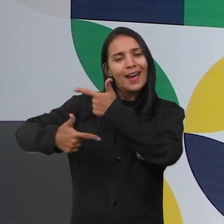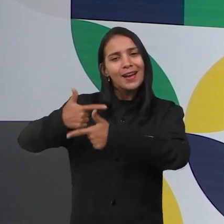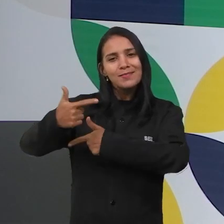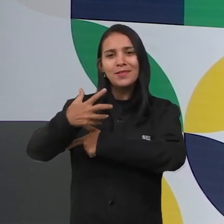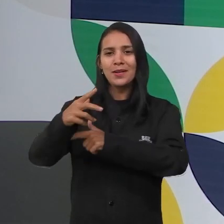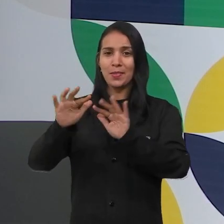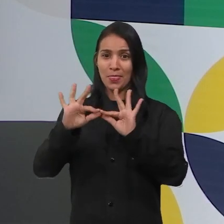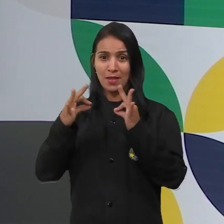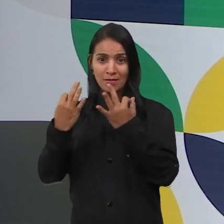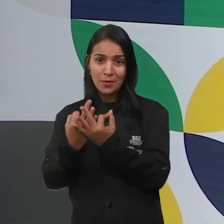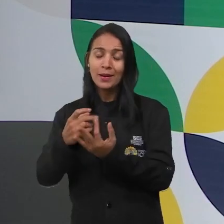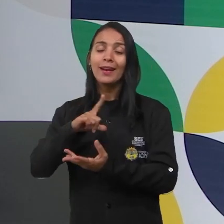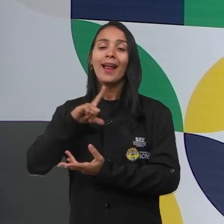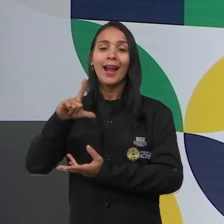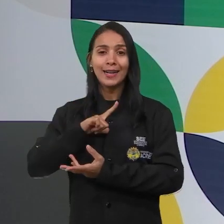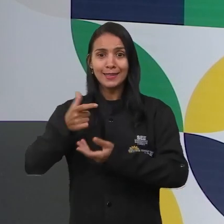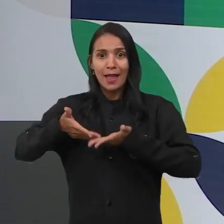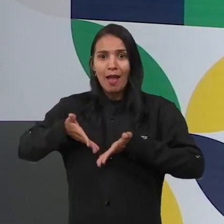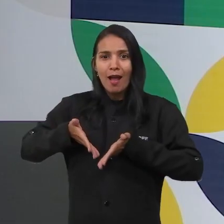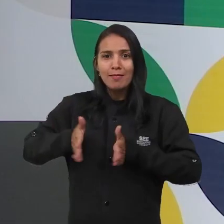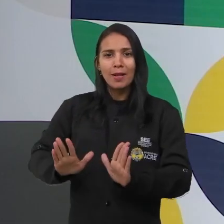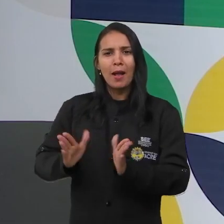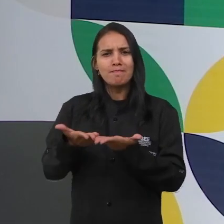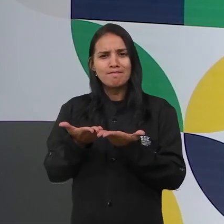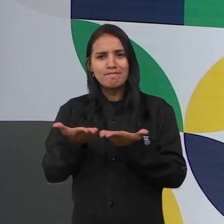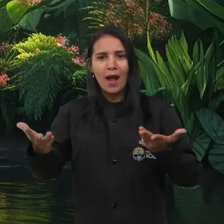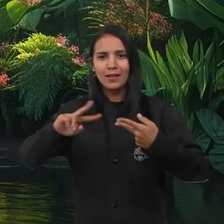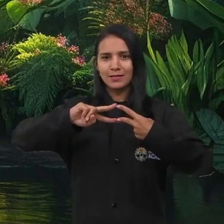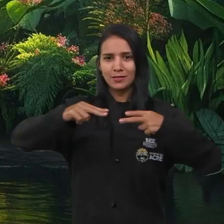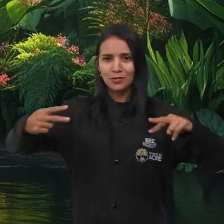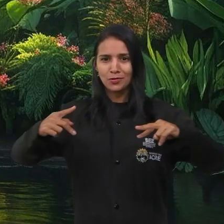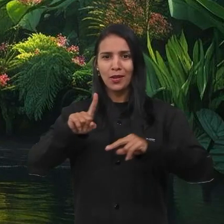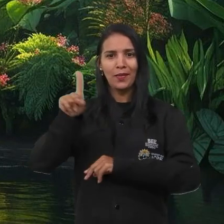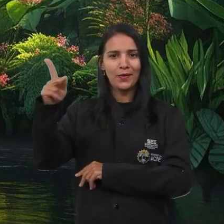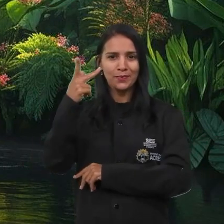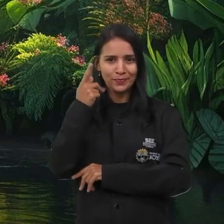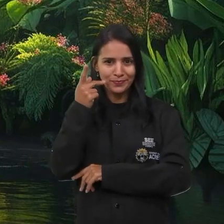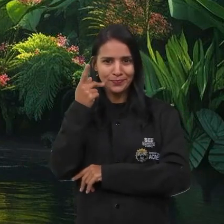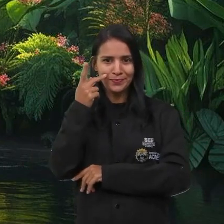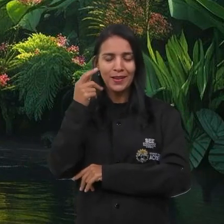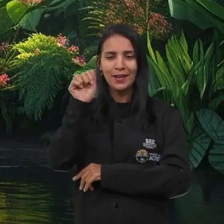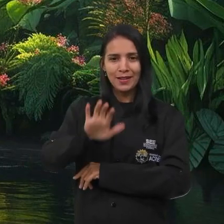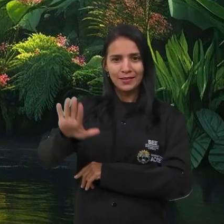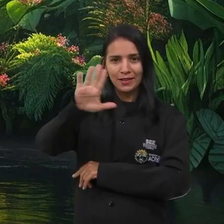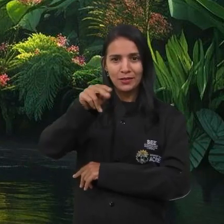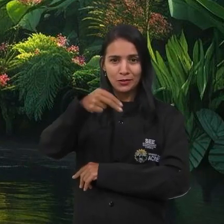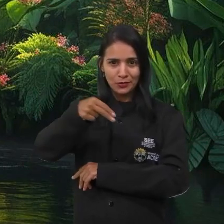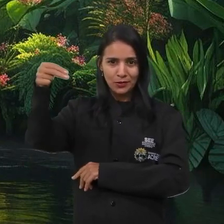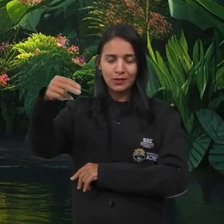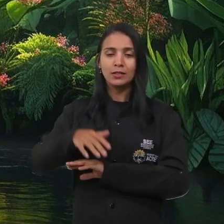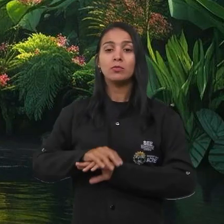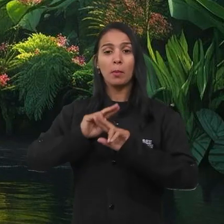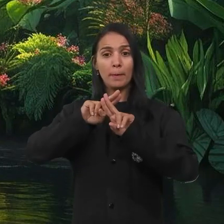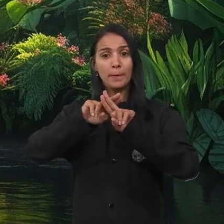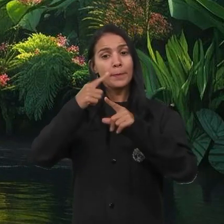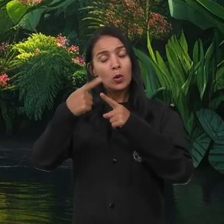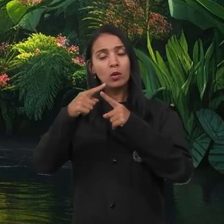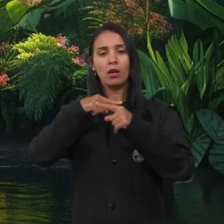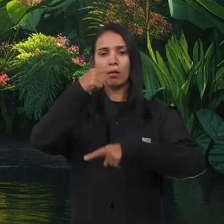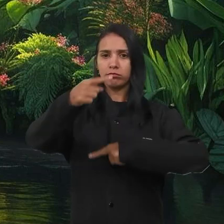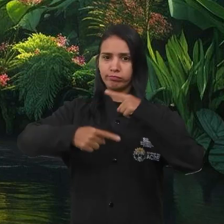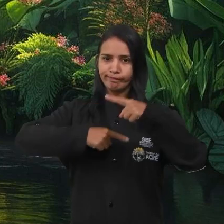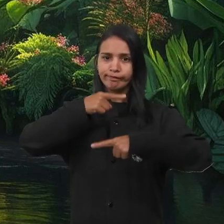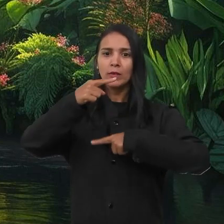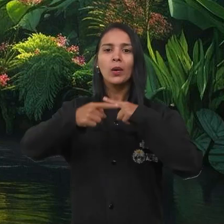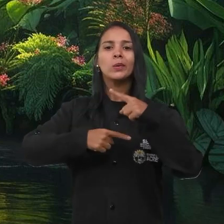têm origem, o quê? Nordestina, ok? Então, o ciclo da borracha atraiu aí um grande número